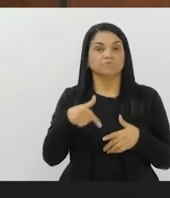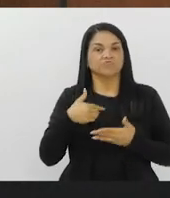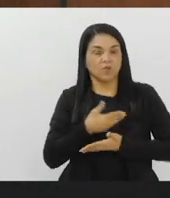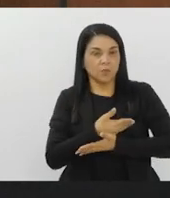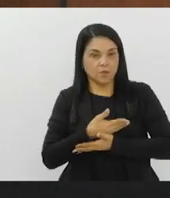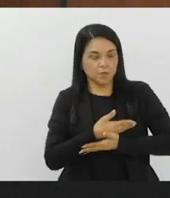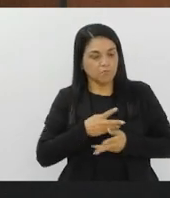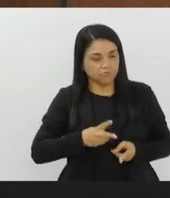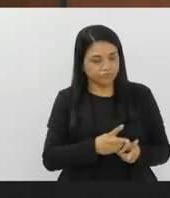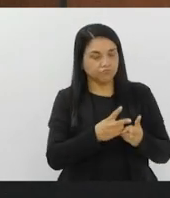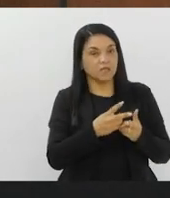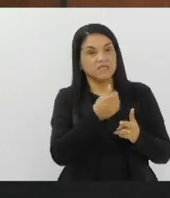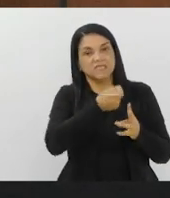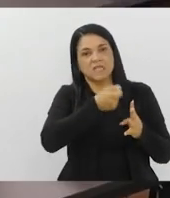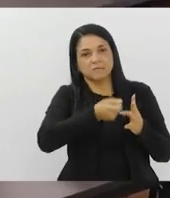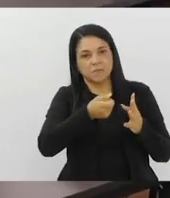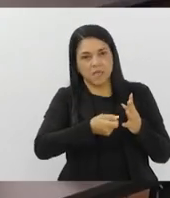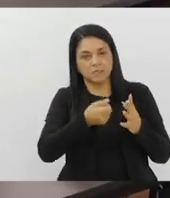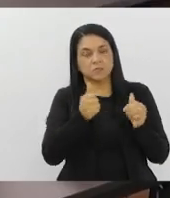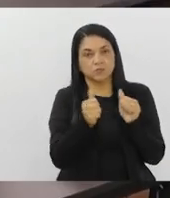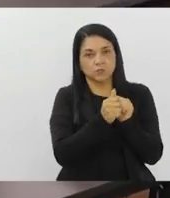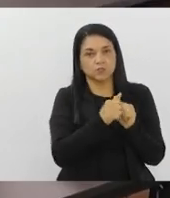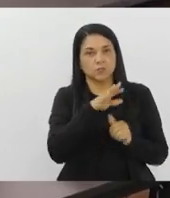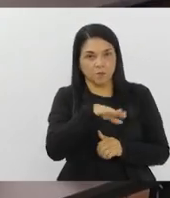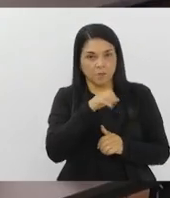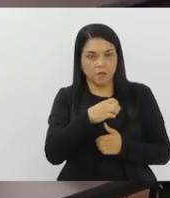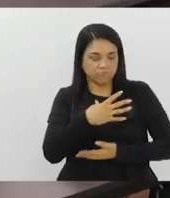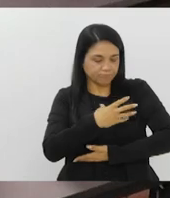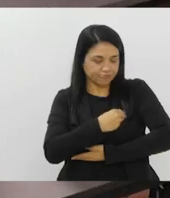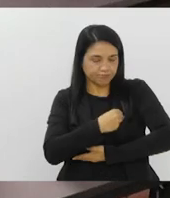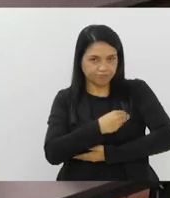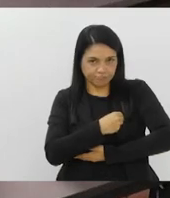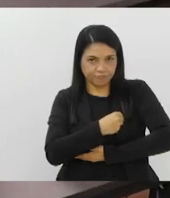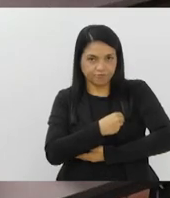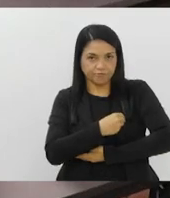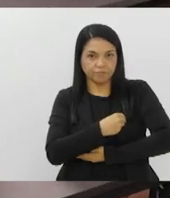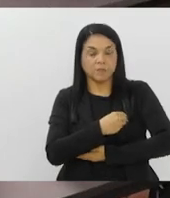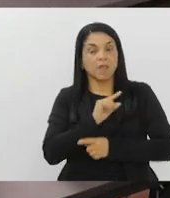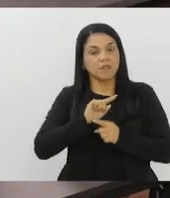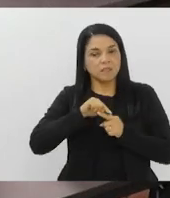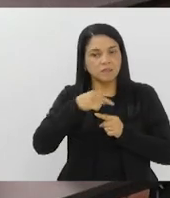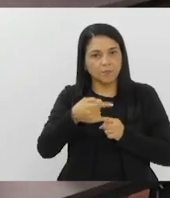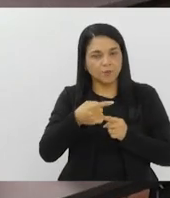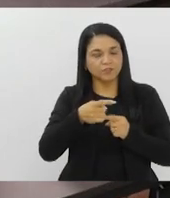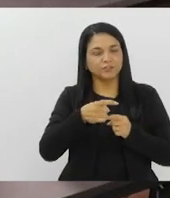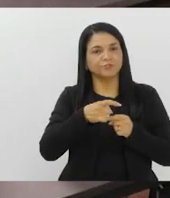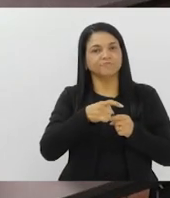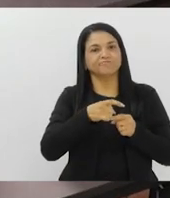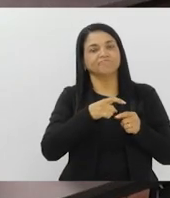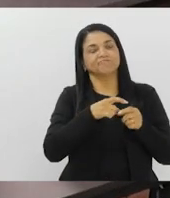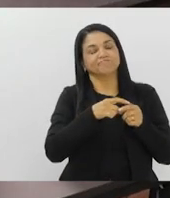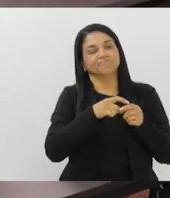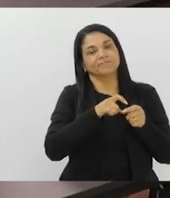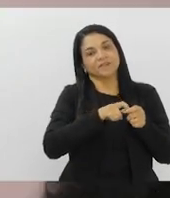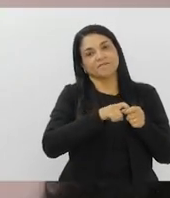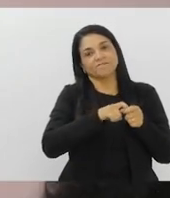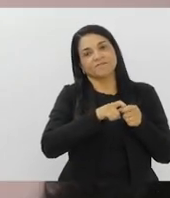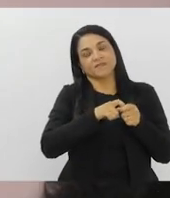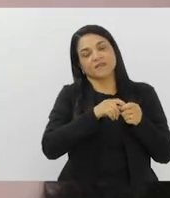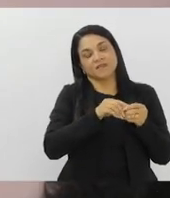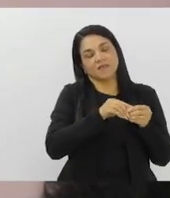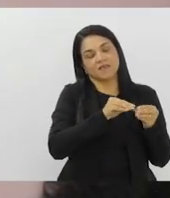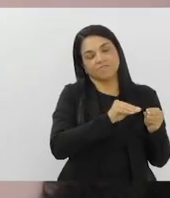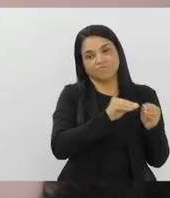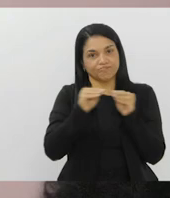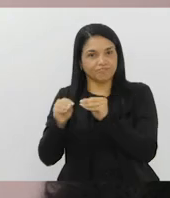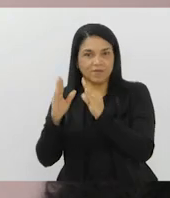com sua mãe durante 6 meses, que é o tempo de aleitamento exclusivo, para depois ser desligado do sistema. Esse desligamento